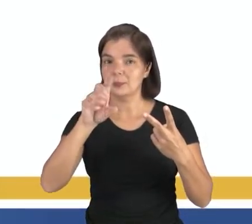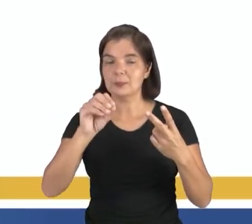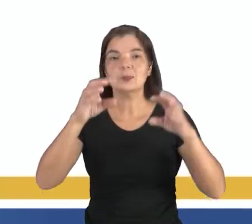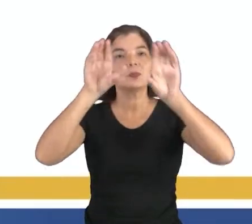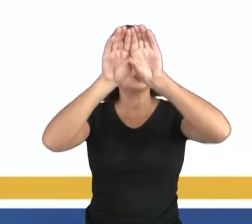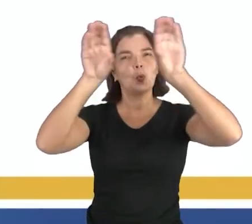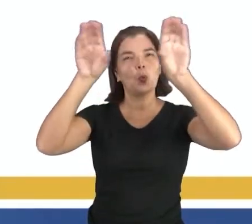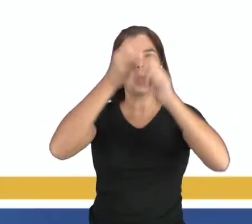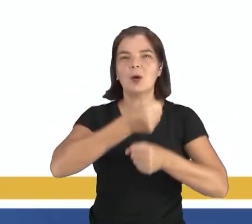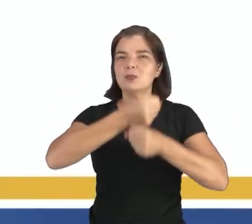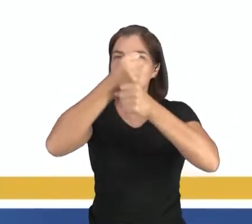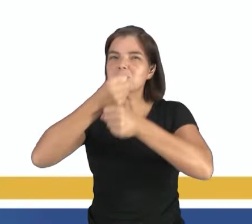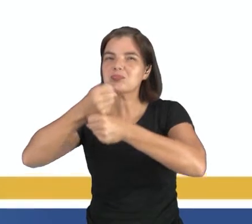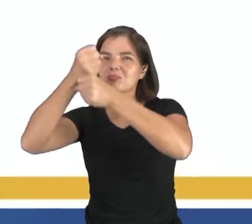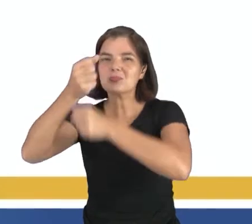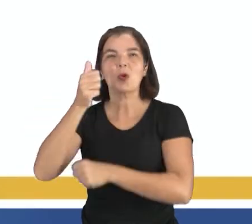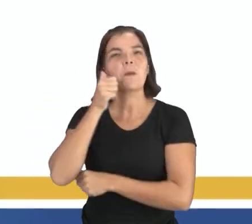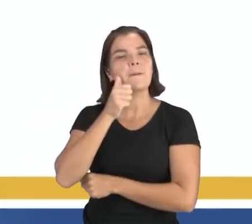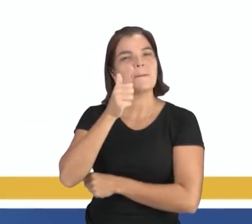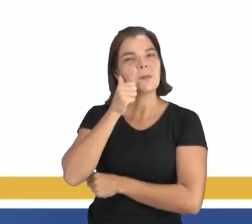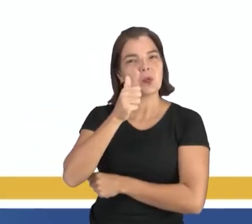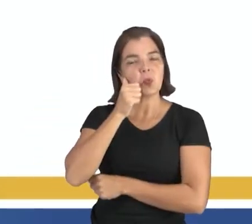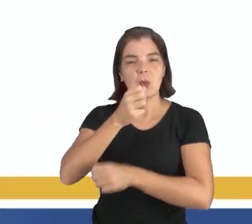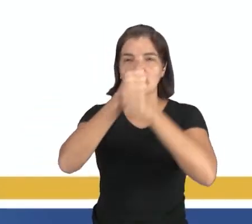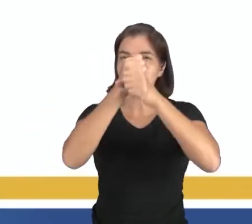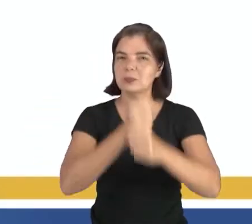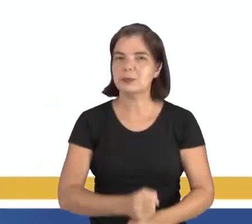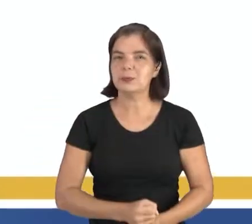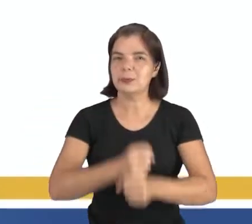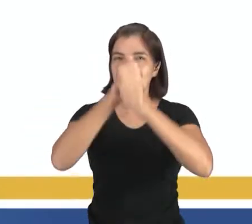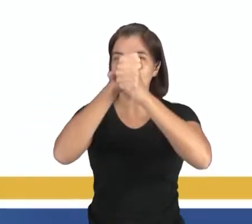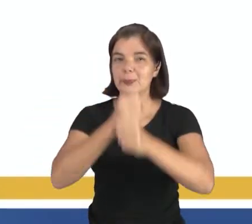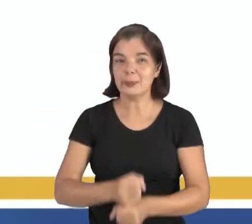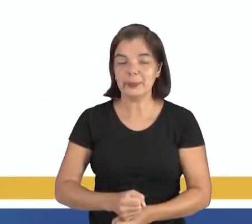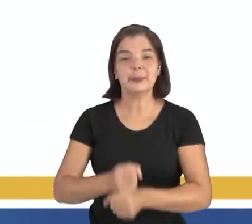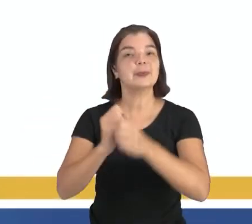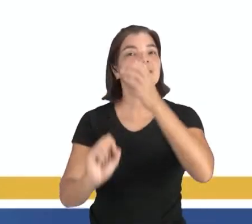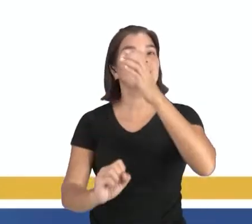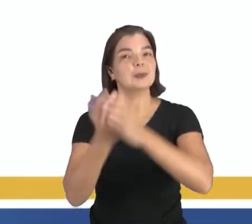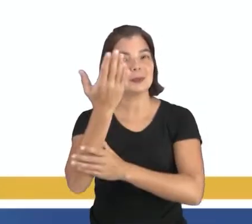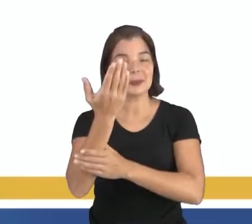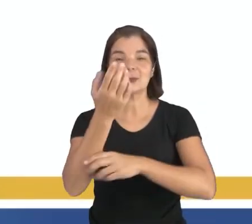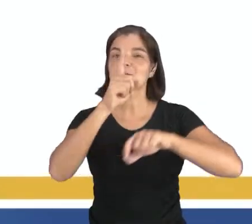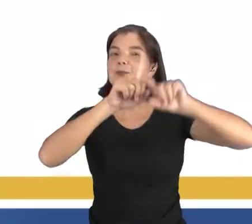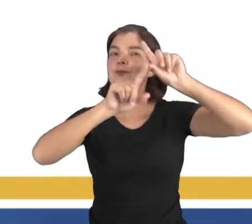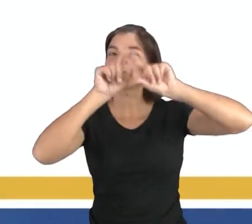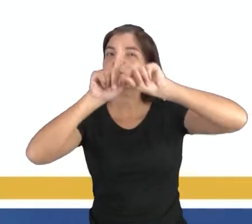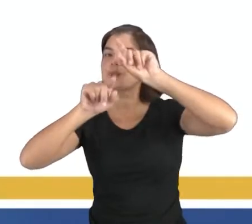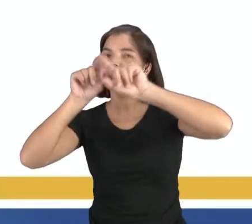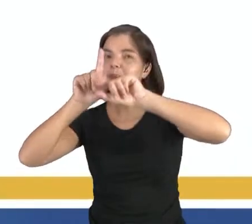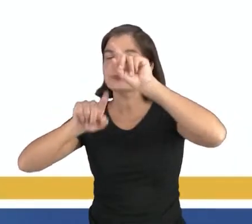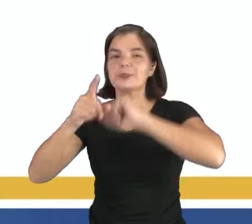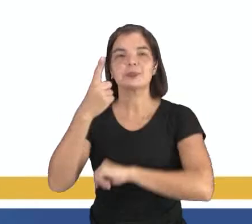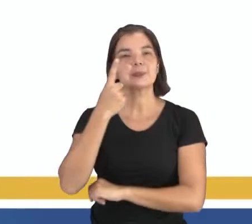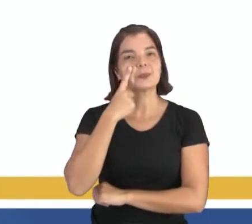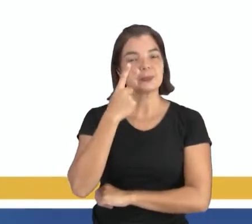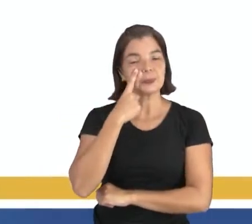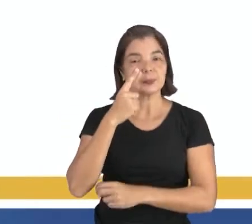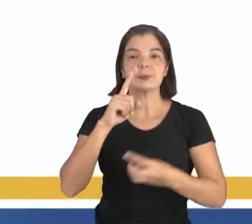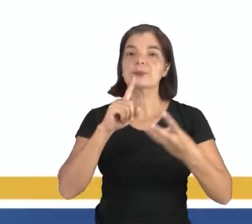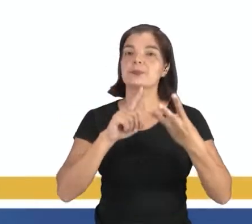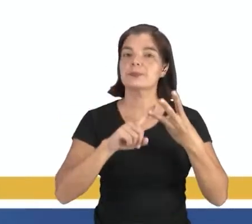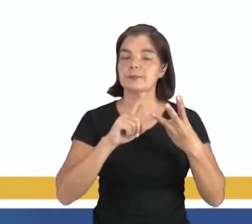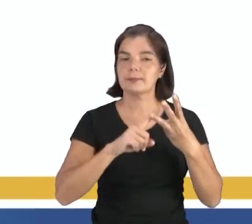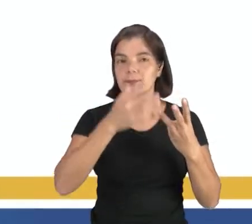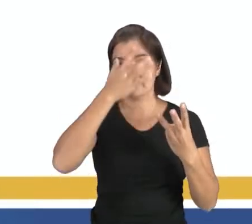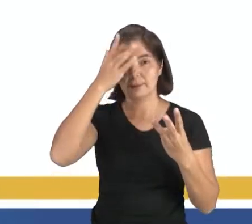todo furado pelas mulheres que estavam no pilão. Os furos deram origem às estrelas. Observe. Temos aqui